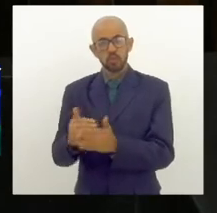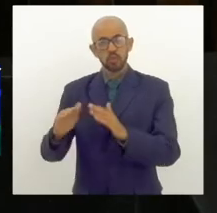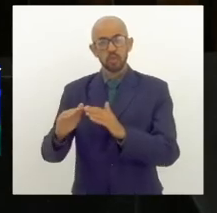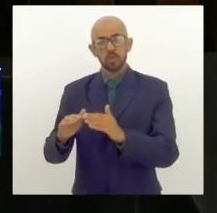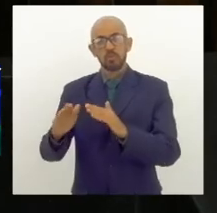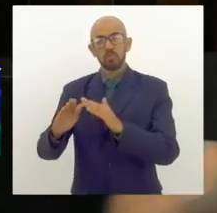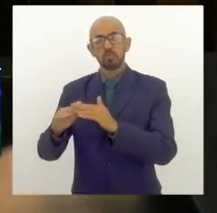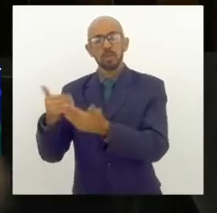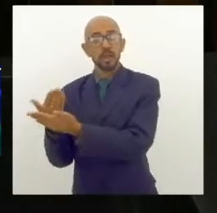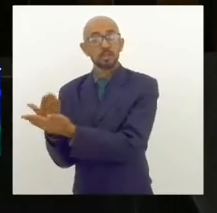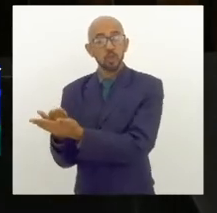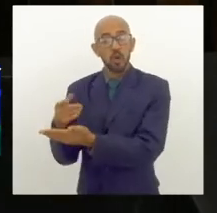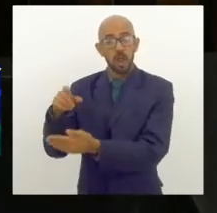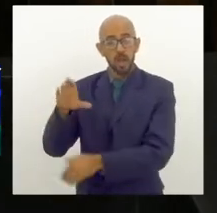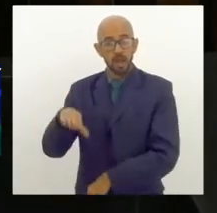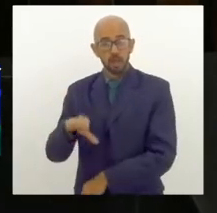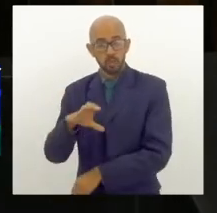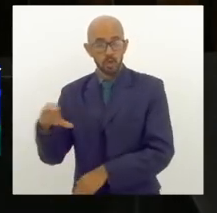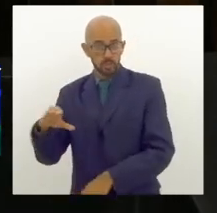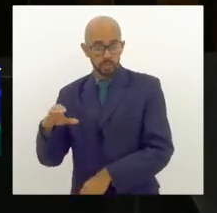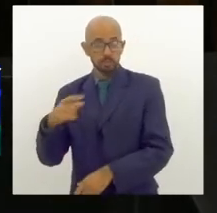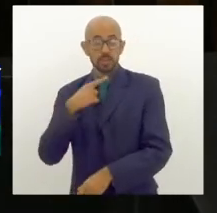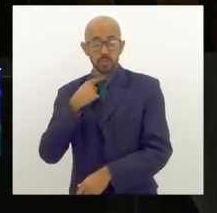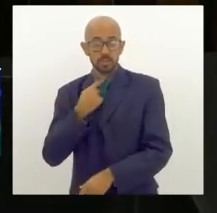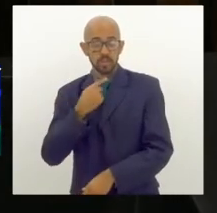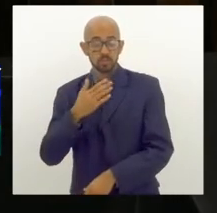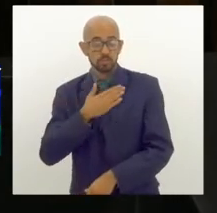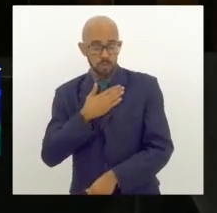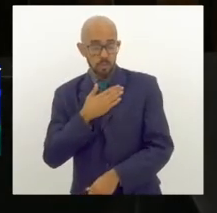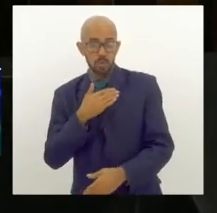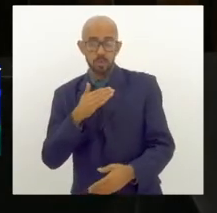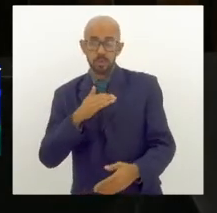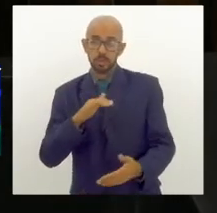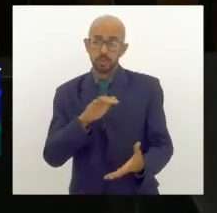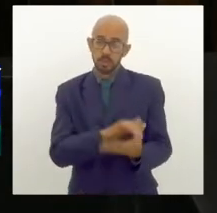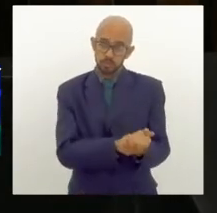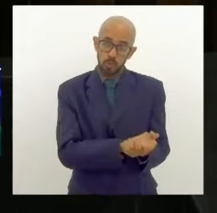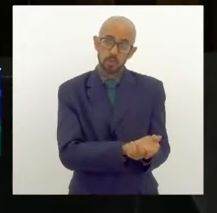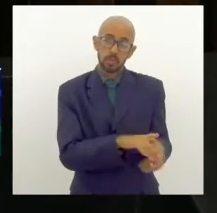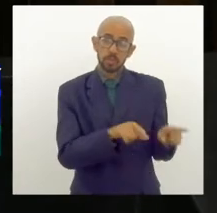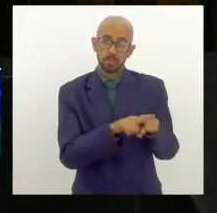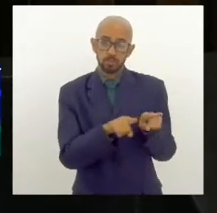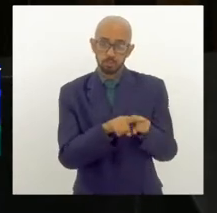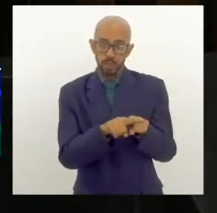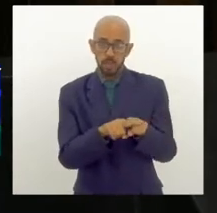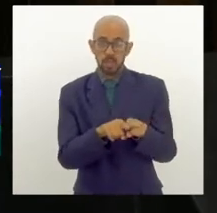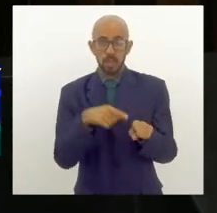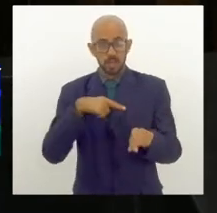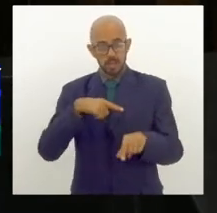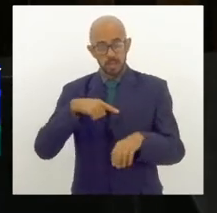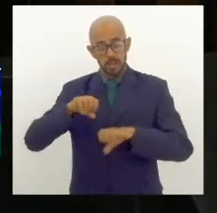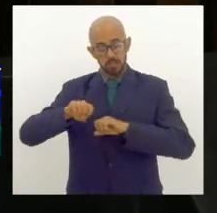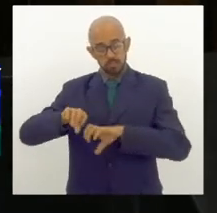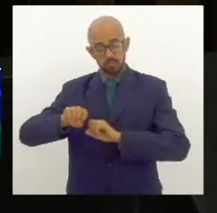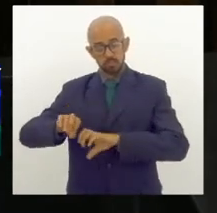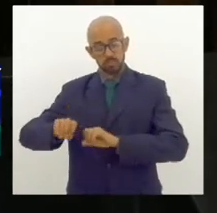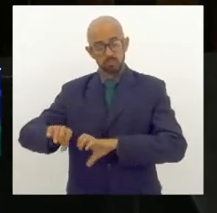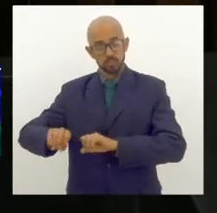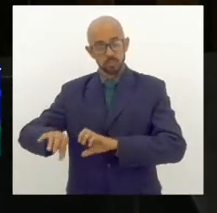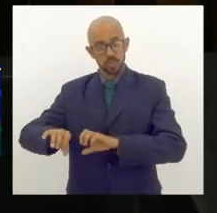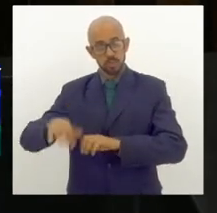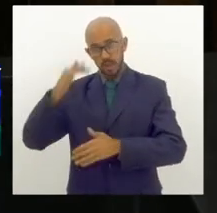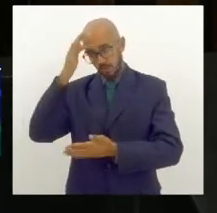da minha família, meu e da minha esposa, que os nossos filhos tenham um ensino baseado na fé cristã, na fé